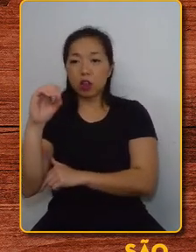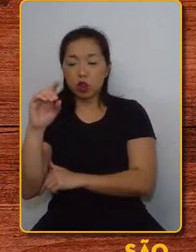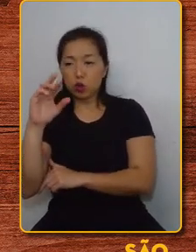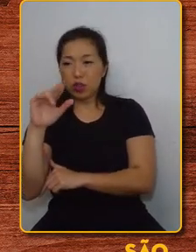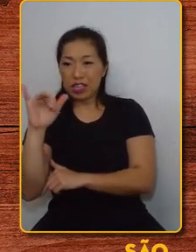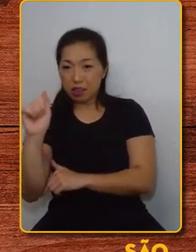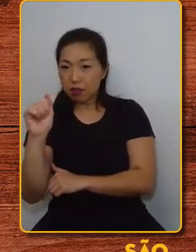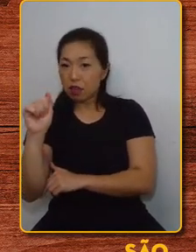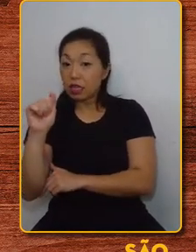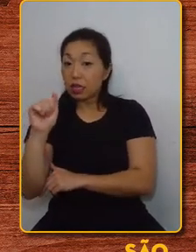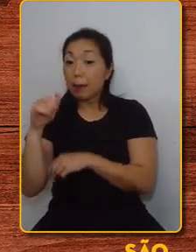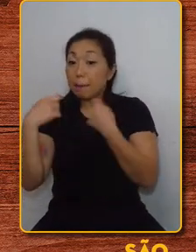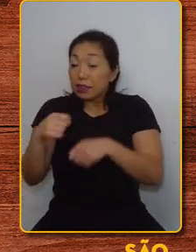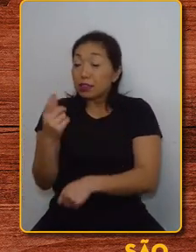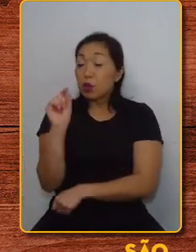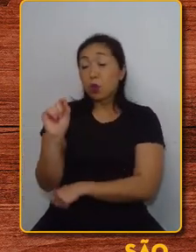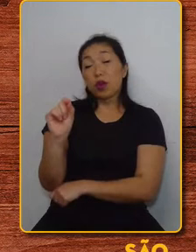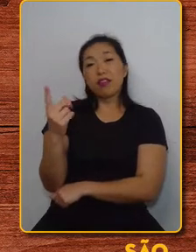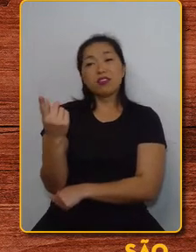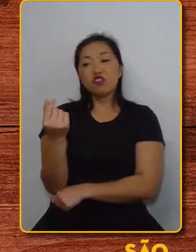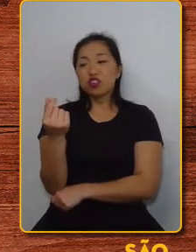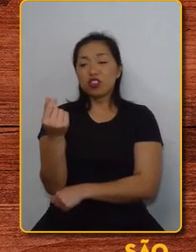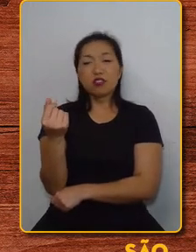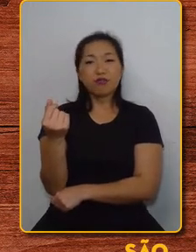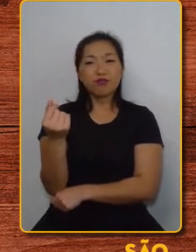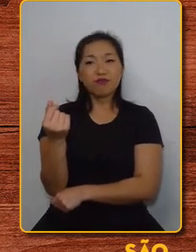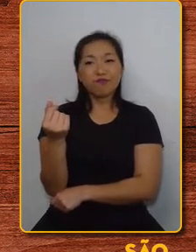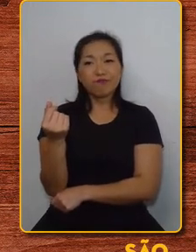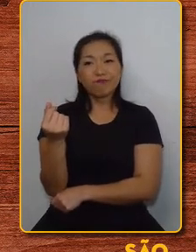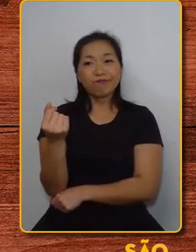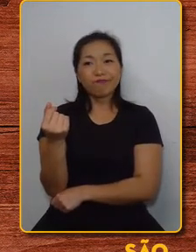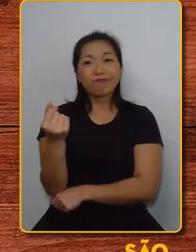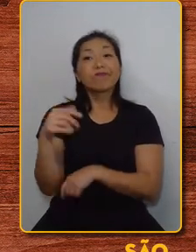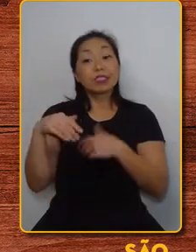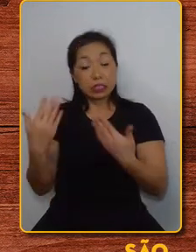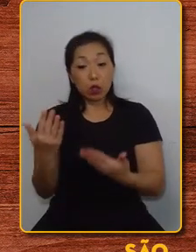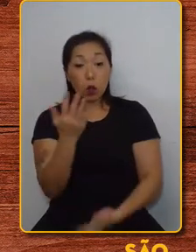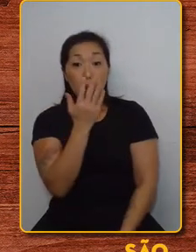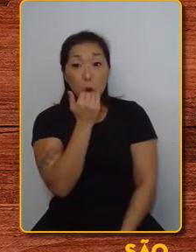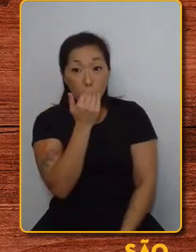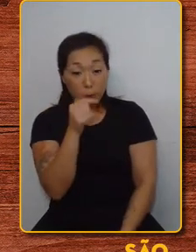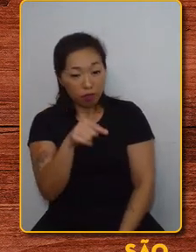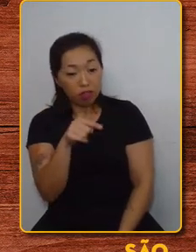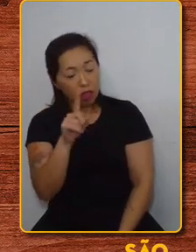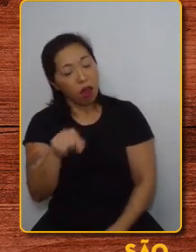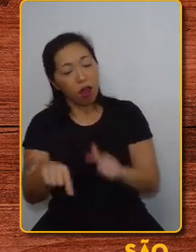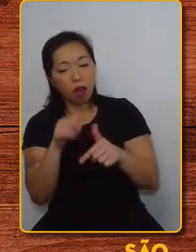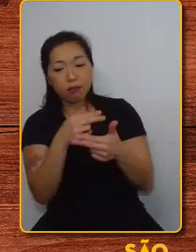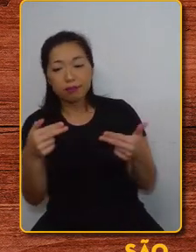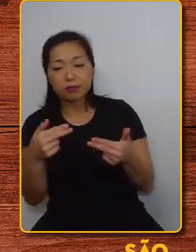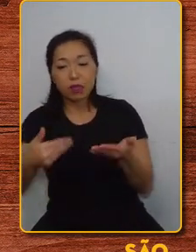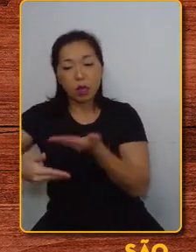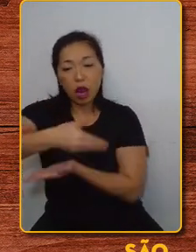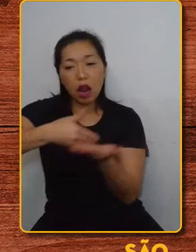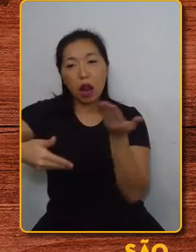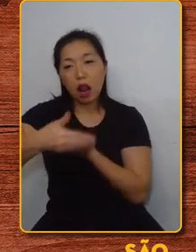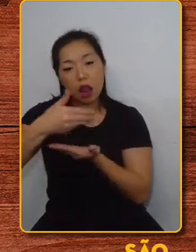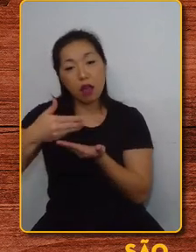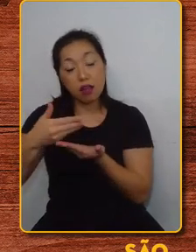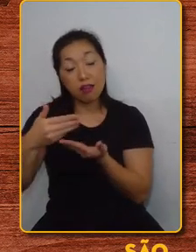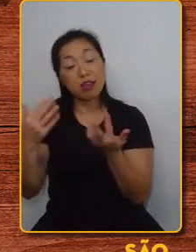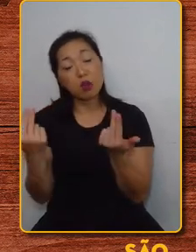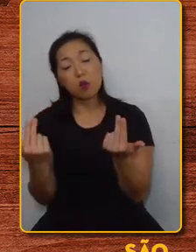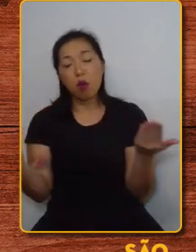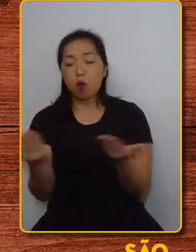acessá-las. E aí o alimento, ele vira esse elemento de mercadoria nessa organização da sociedade como tem hoje.